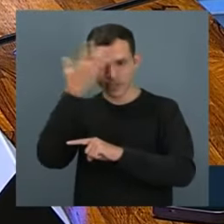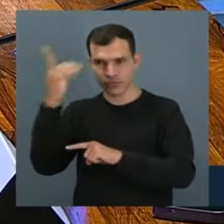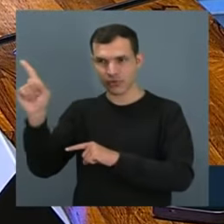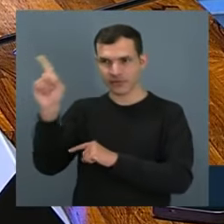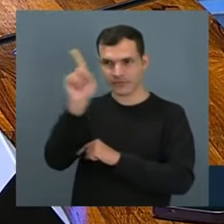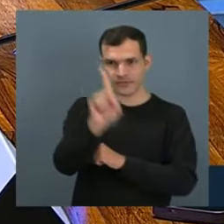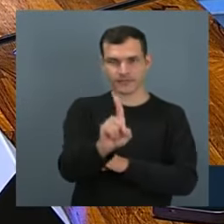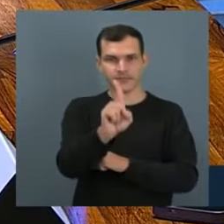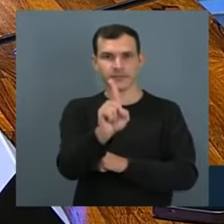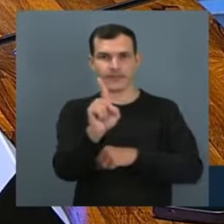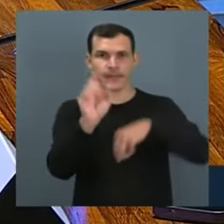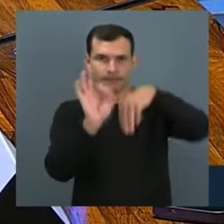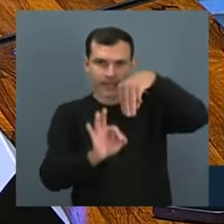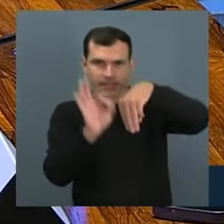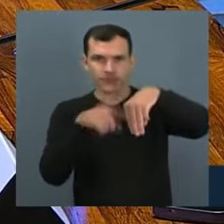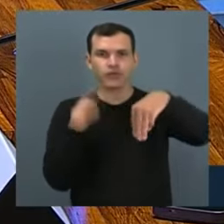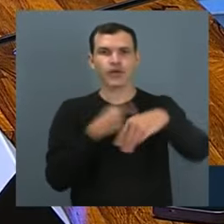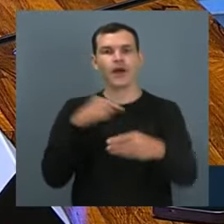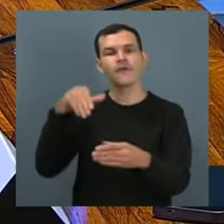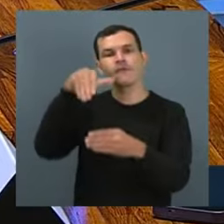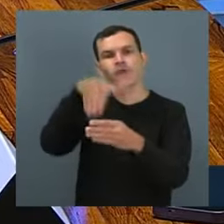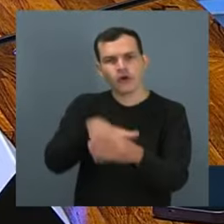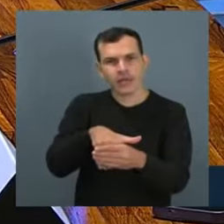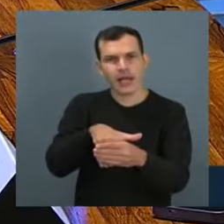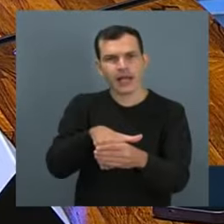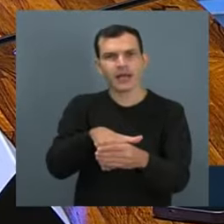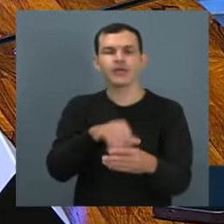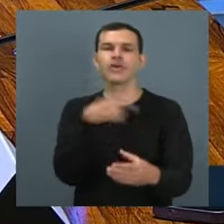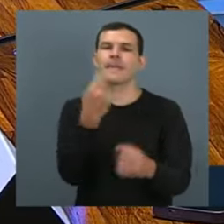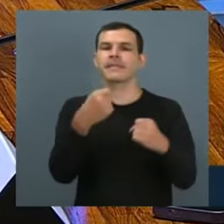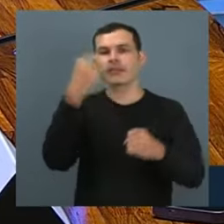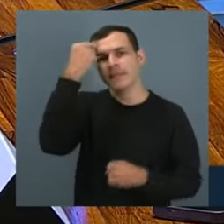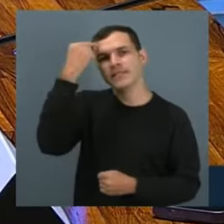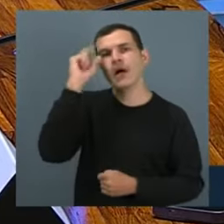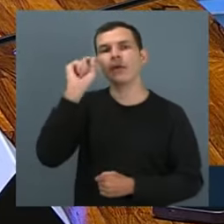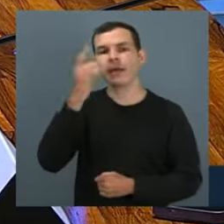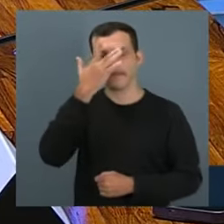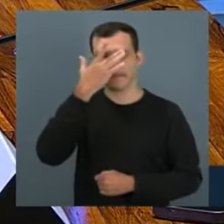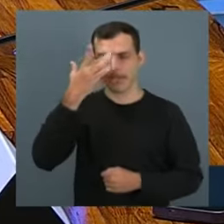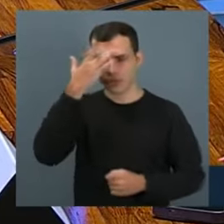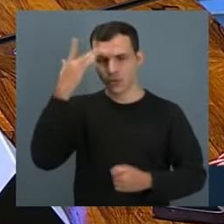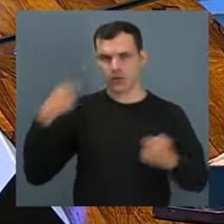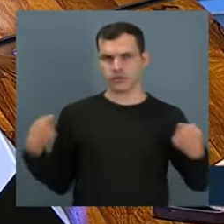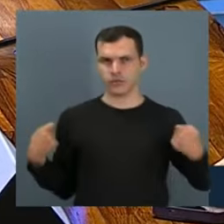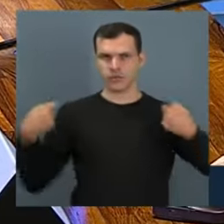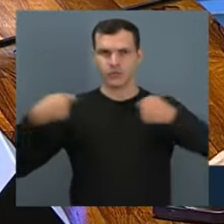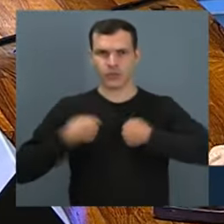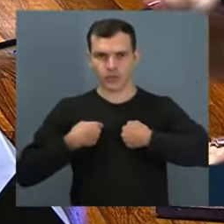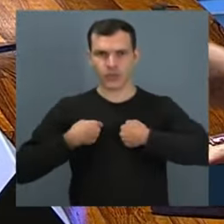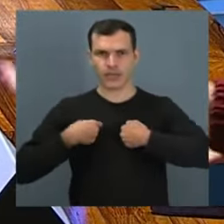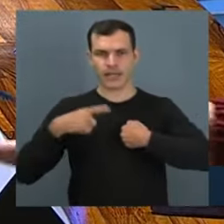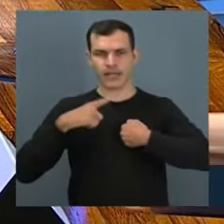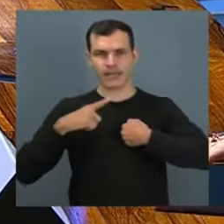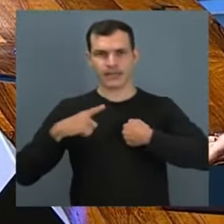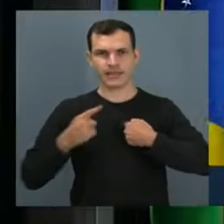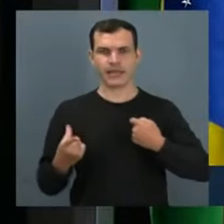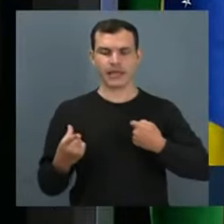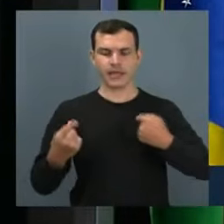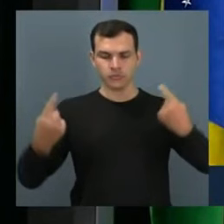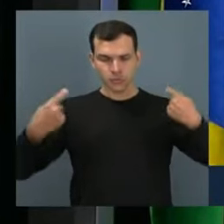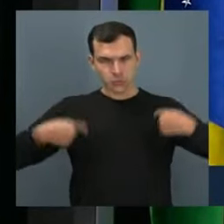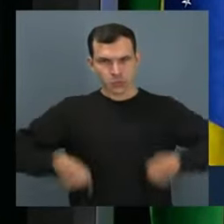faz milagre. Toga não muda caráter. Toga não muda personalidade. Deus te abençoe, senador. Amém. Uma